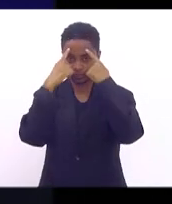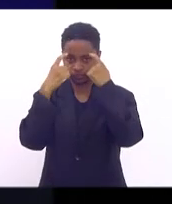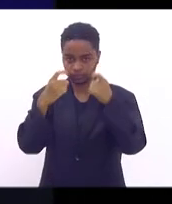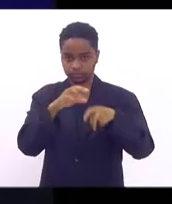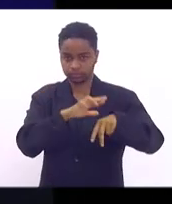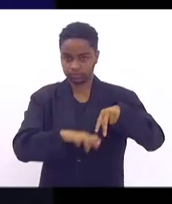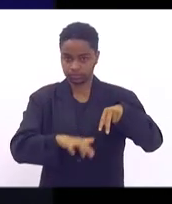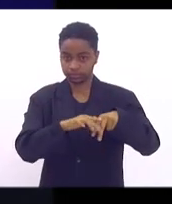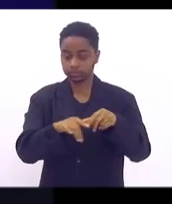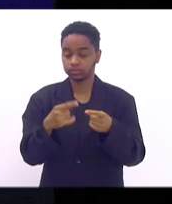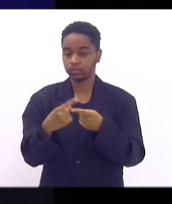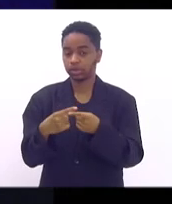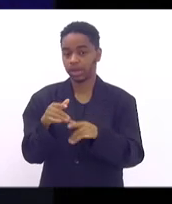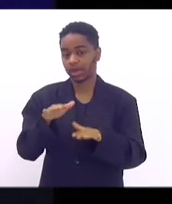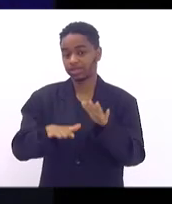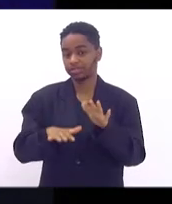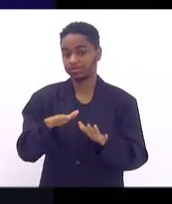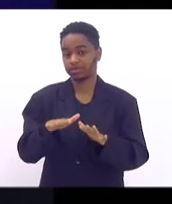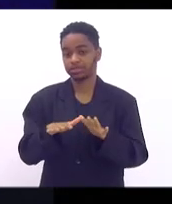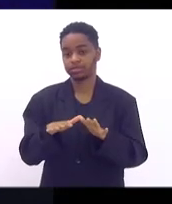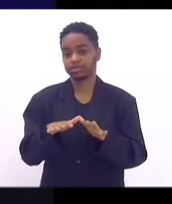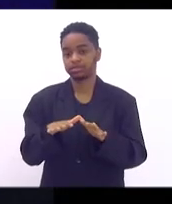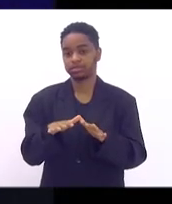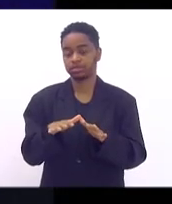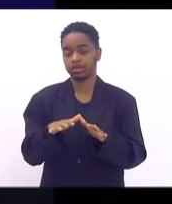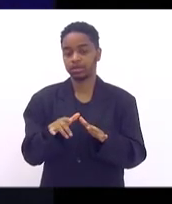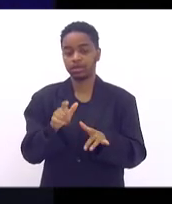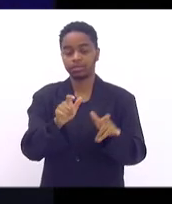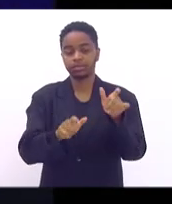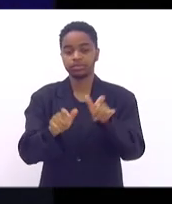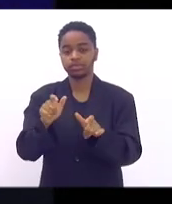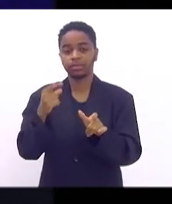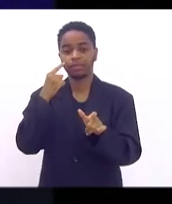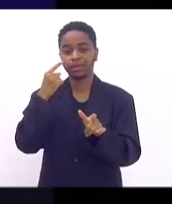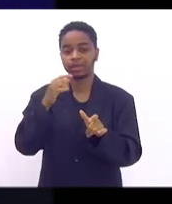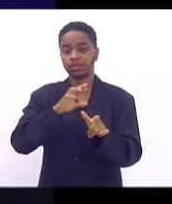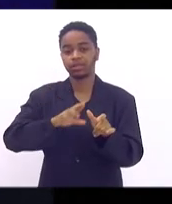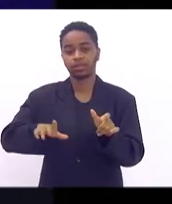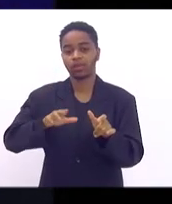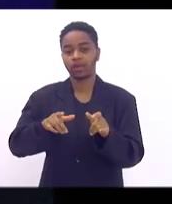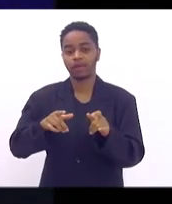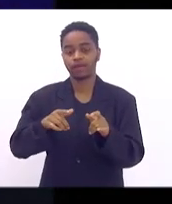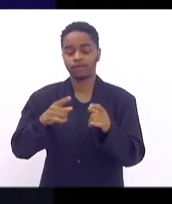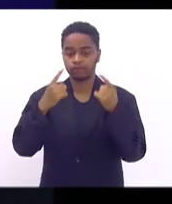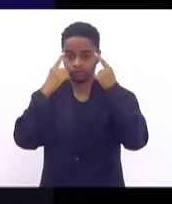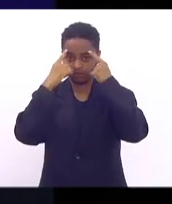que muitas vezes não é considerada violência